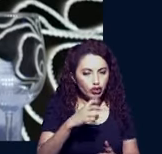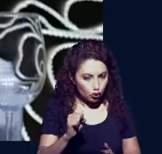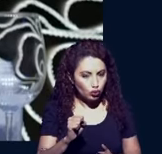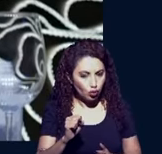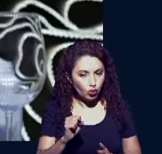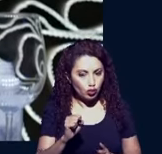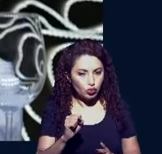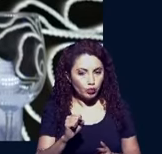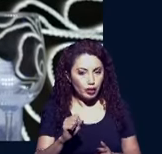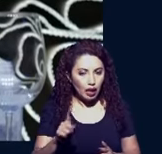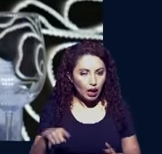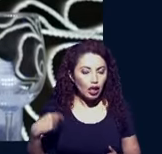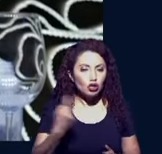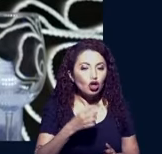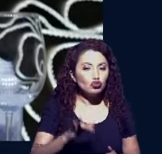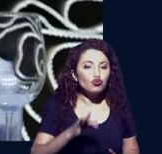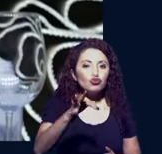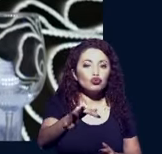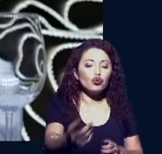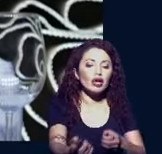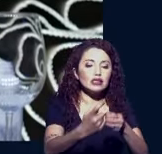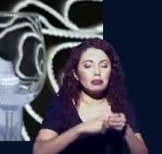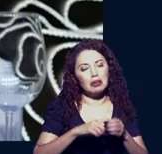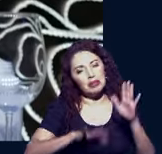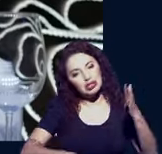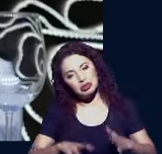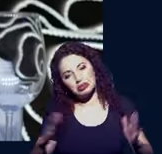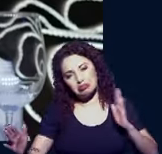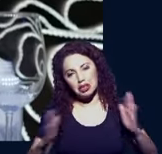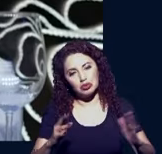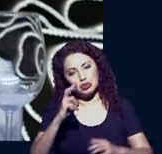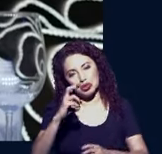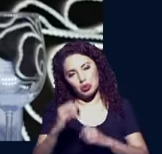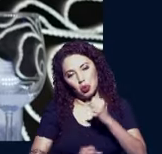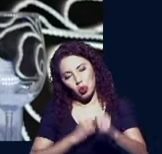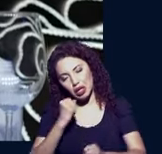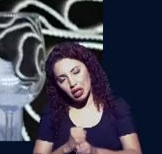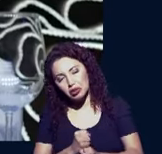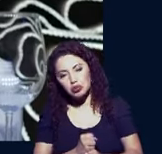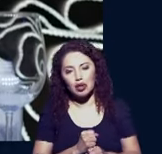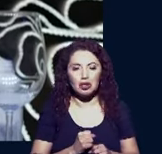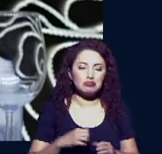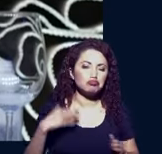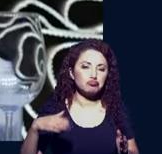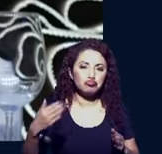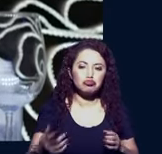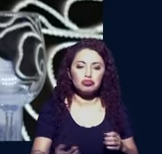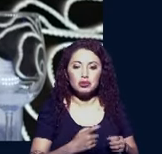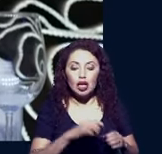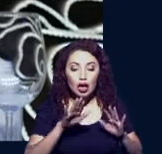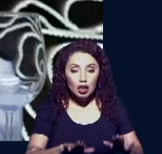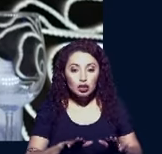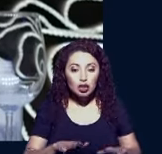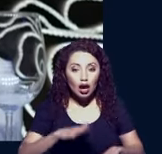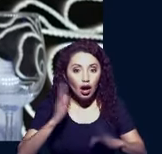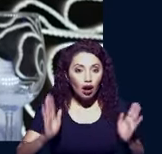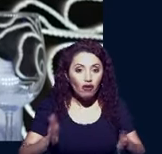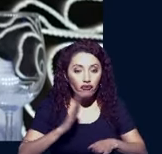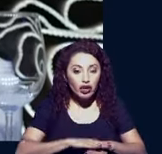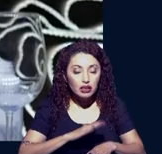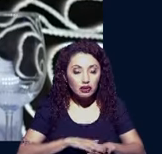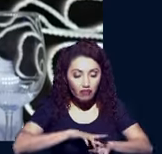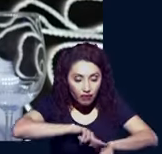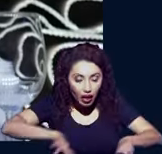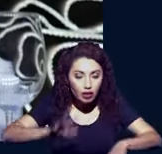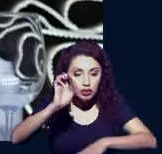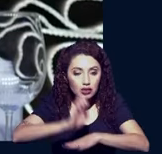Futura é assim em 50 anos que não vai ser menos do que essa média de 24 a 28 fez com que diversos estados aumentassem